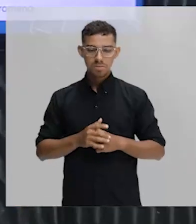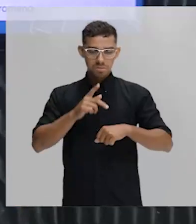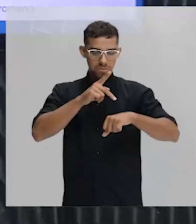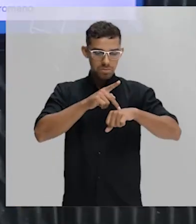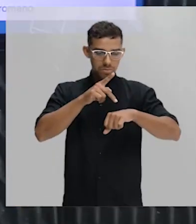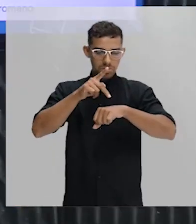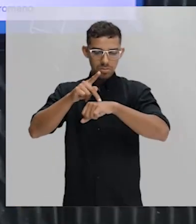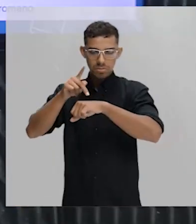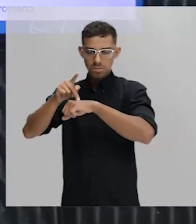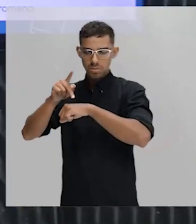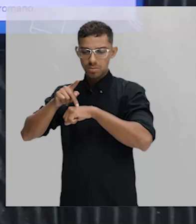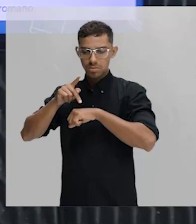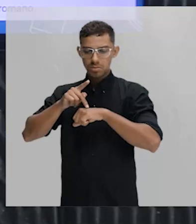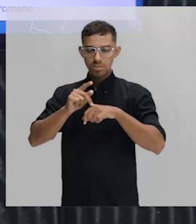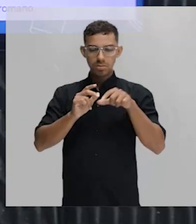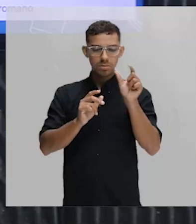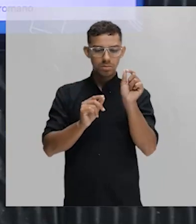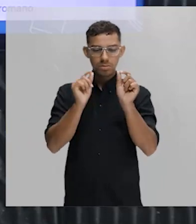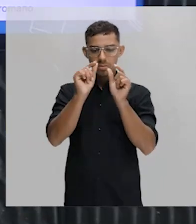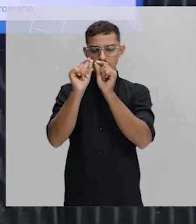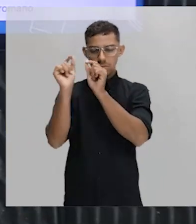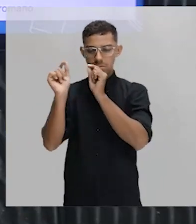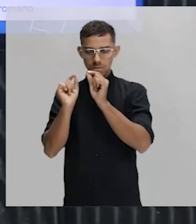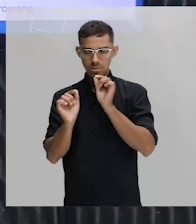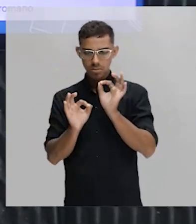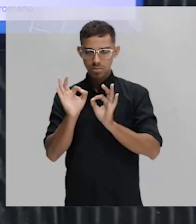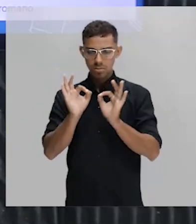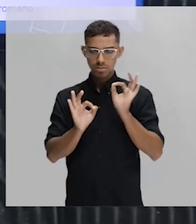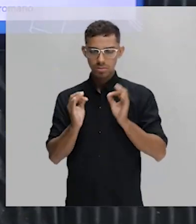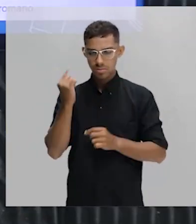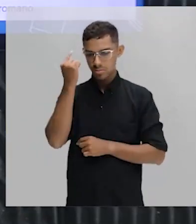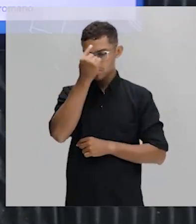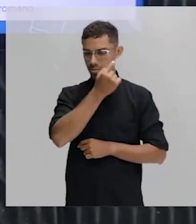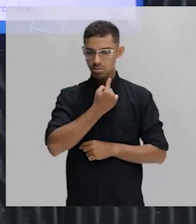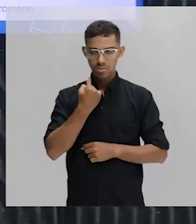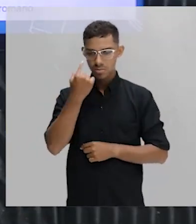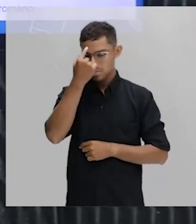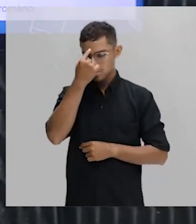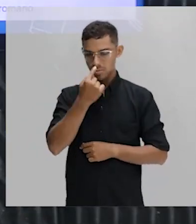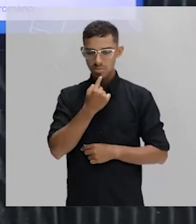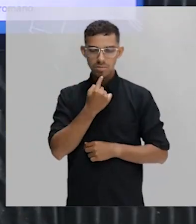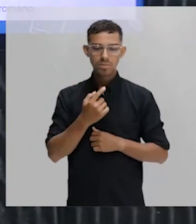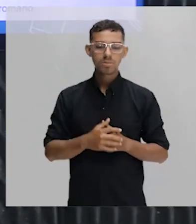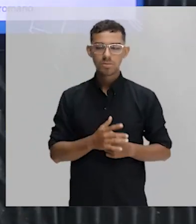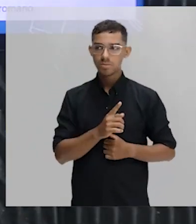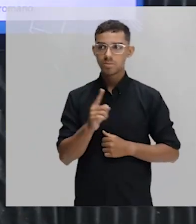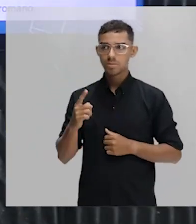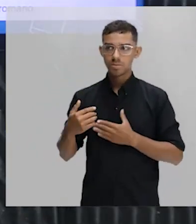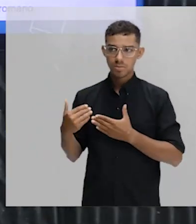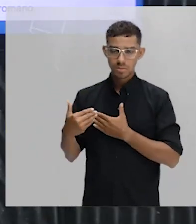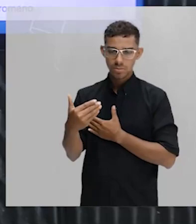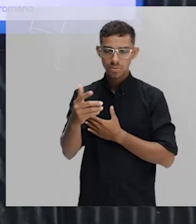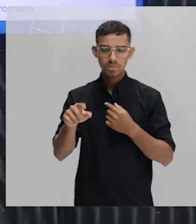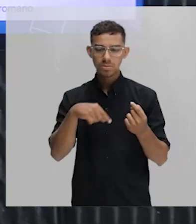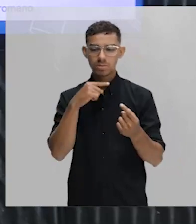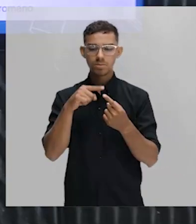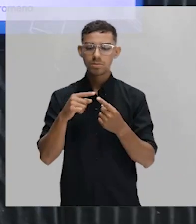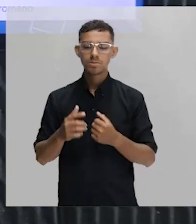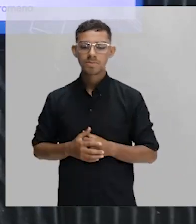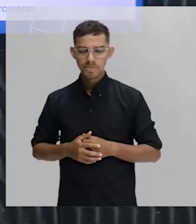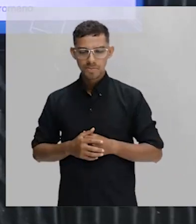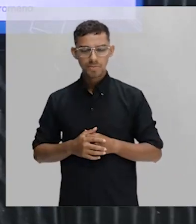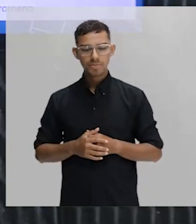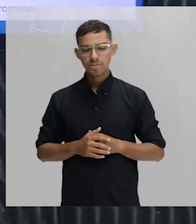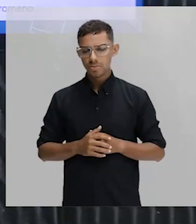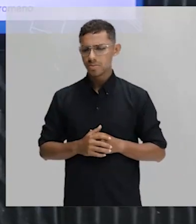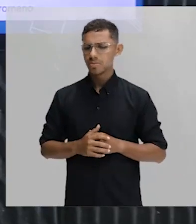pedrinha, outra pedrinha, e você monta tudinho até organizar a imagem. O objetivo é que durasse muito, né? Eles retratavam o imperador,